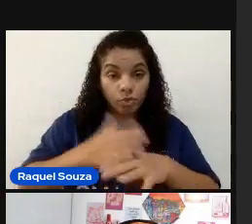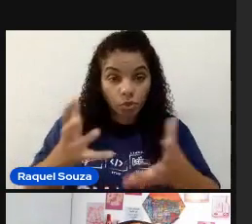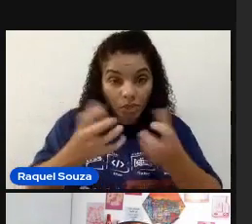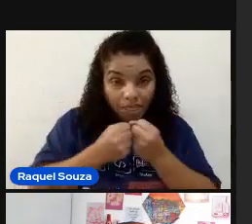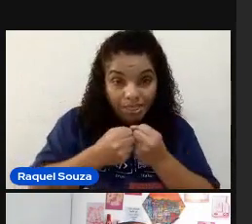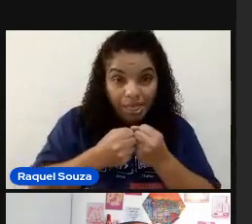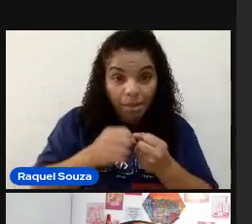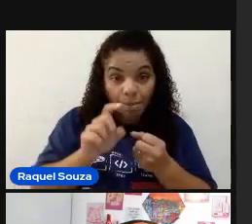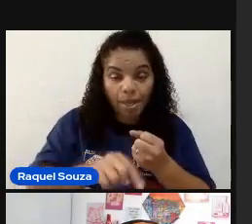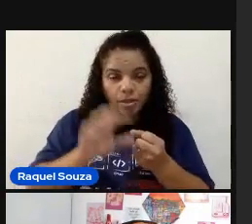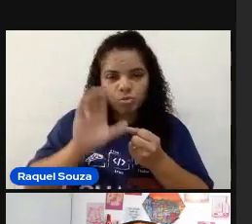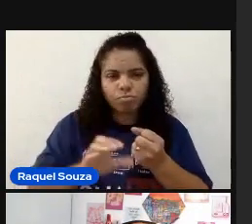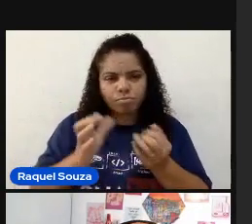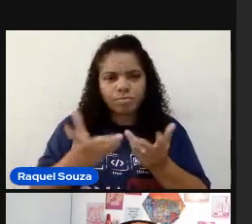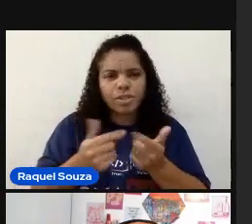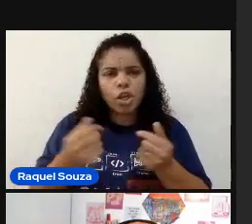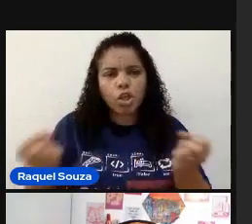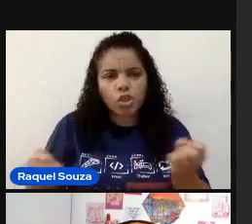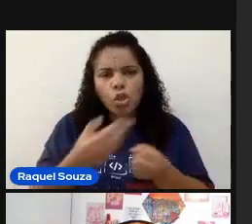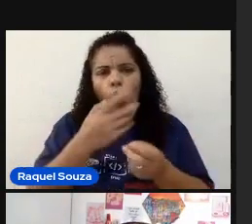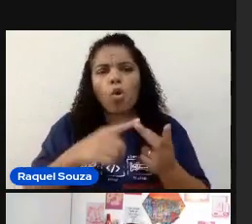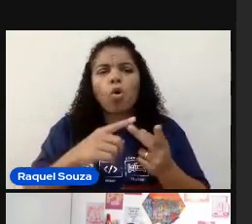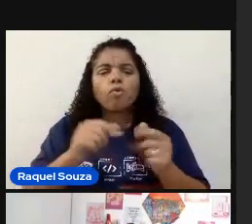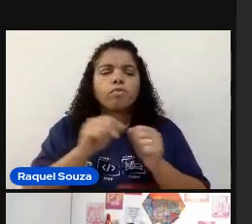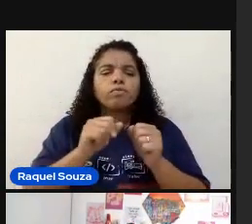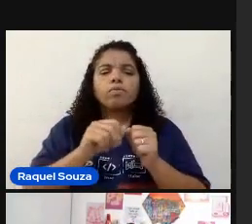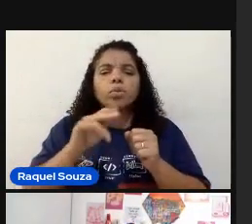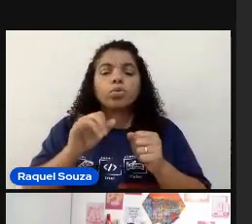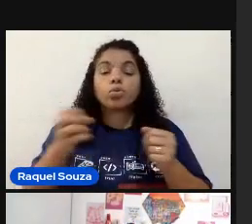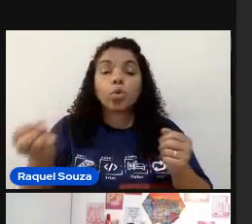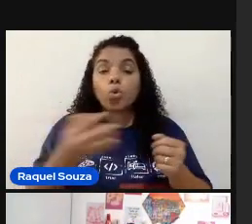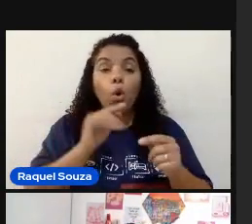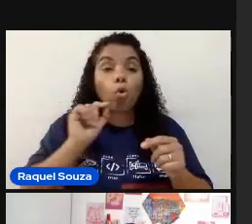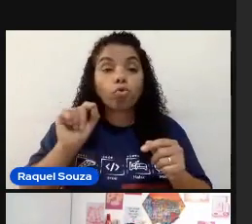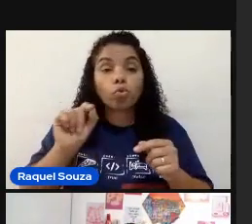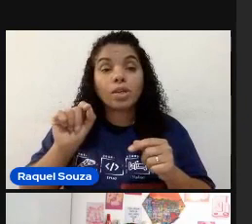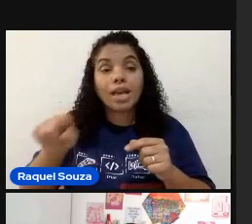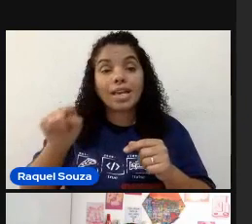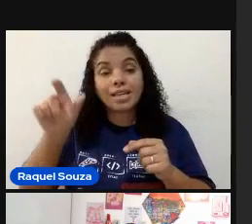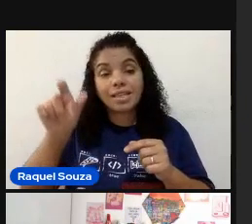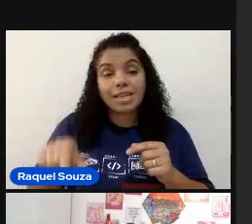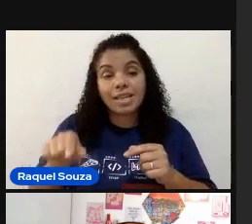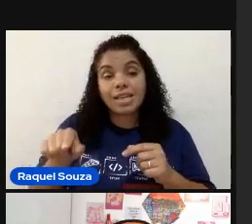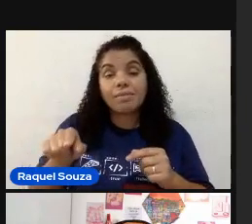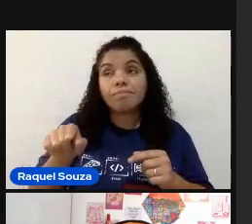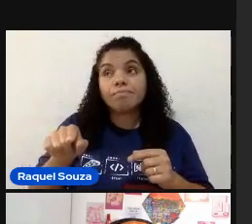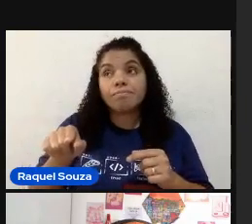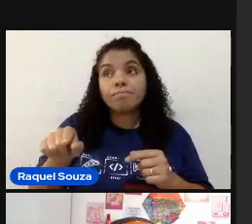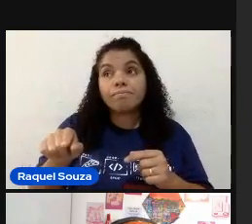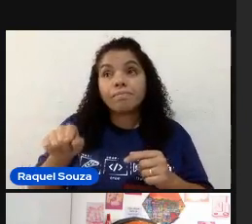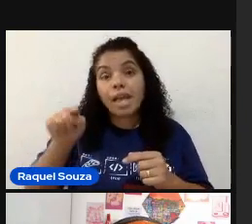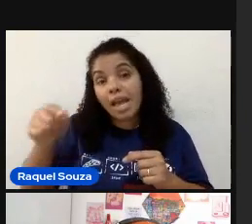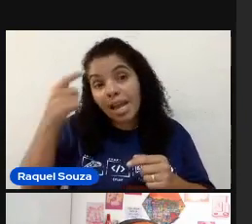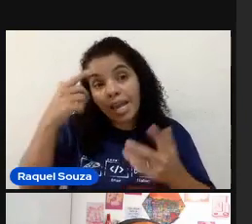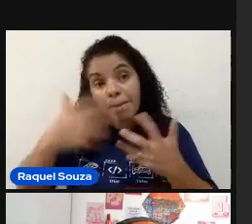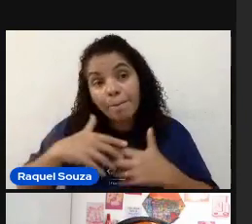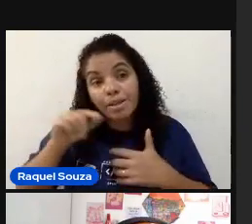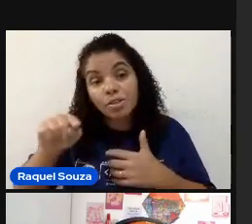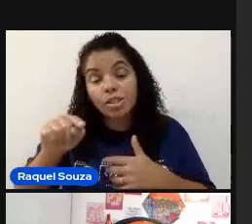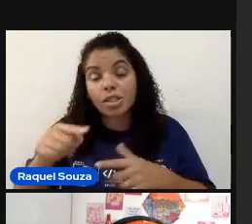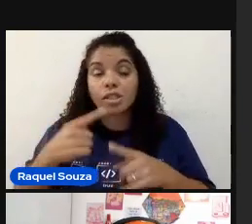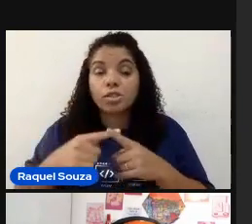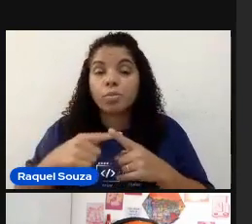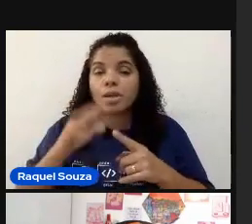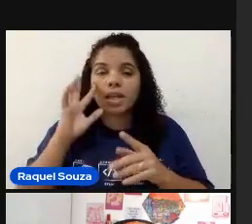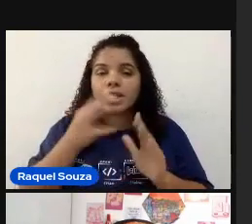que é novo para desenvolver um produto novo, o que levou ele a pensar nessa solução que ele está propondo que